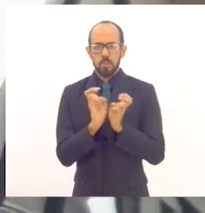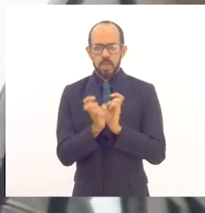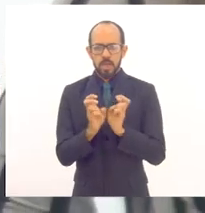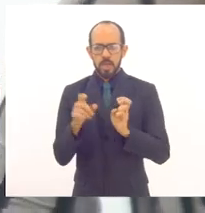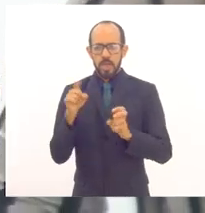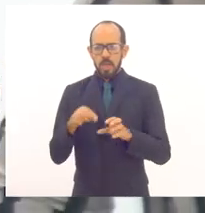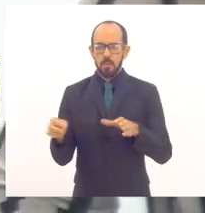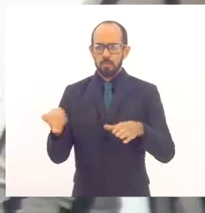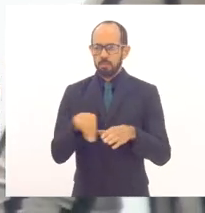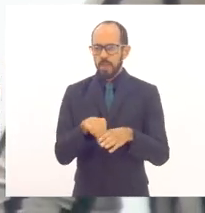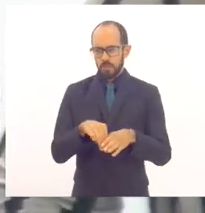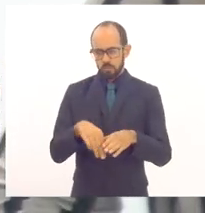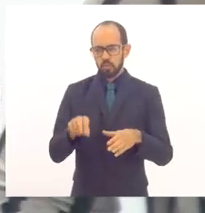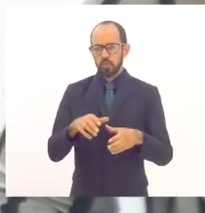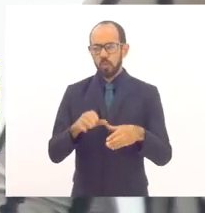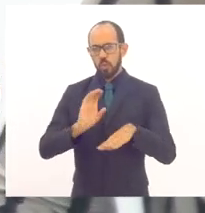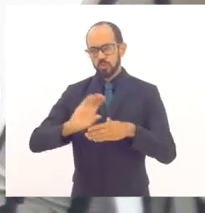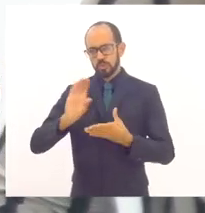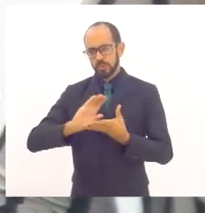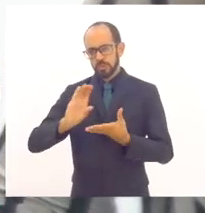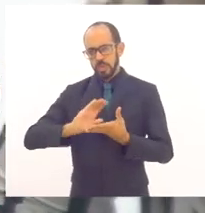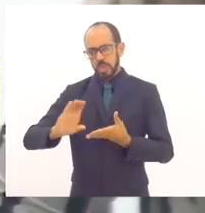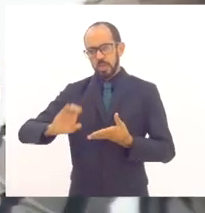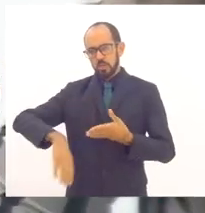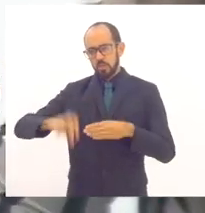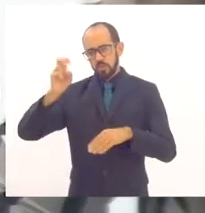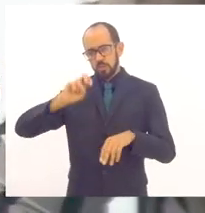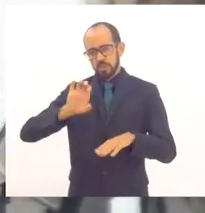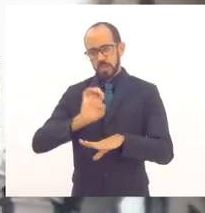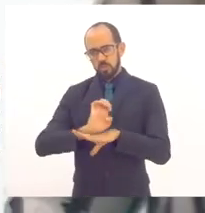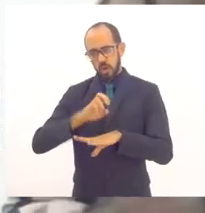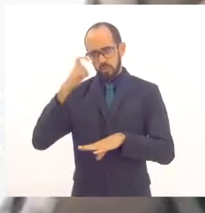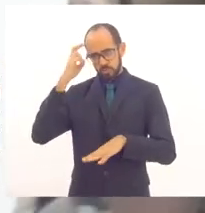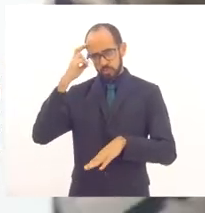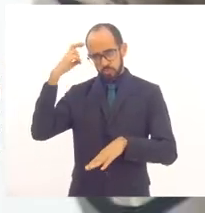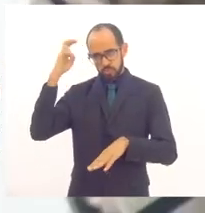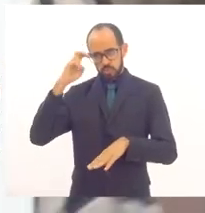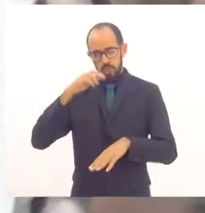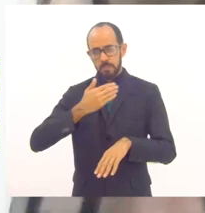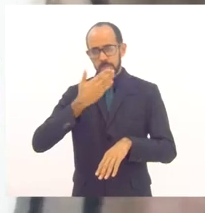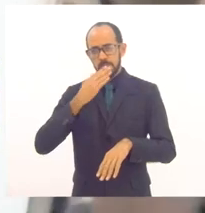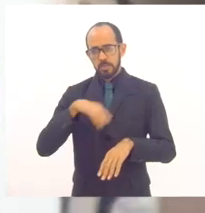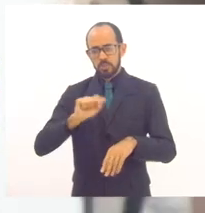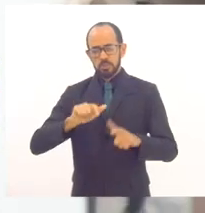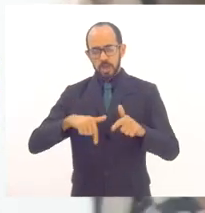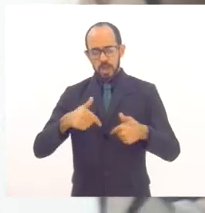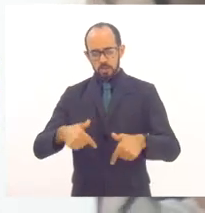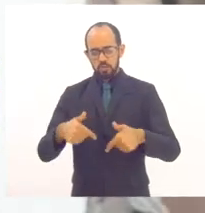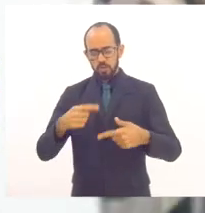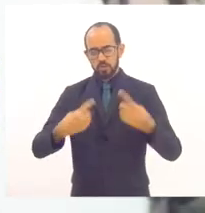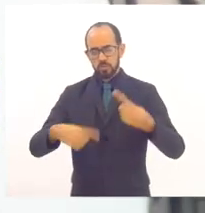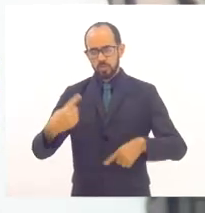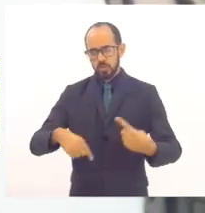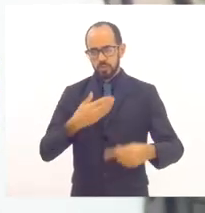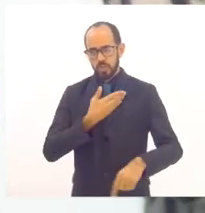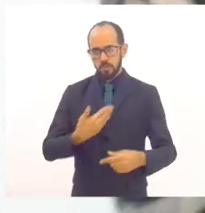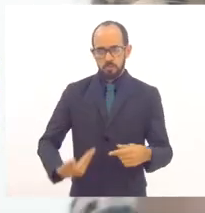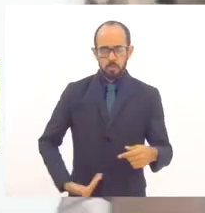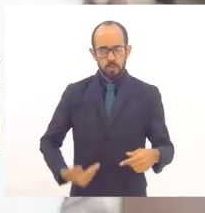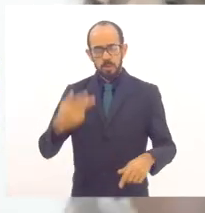Cultura. Portanto, com a legitimidade para solicitar em qualquer instância ações de políticas públicas para acoplar o